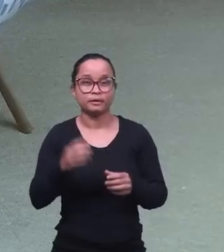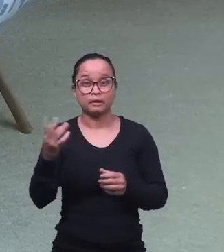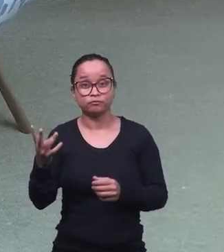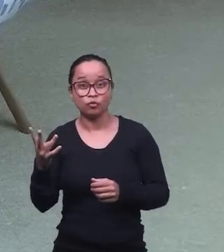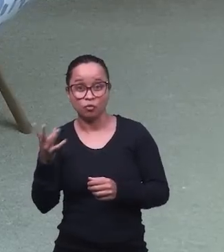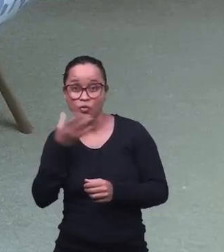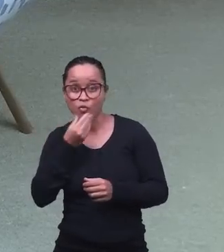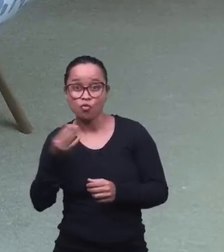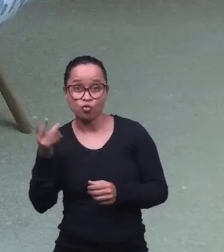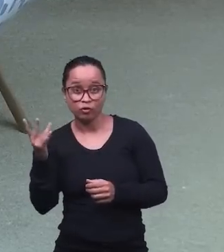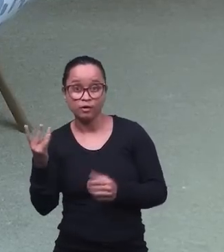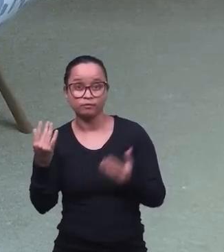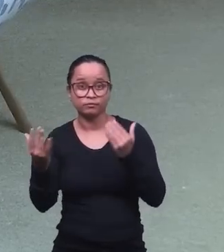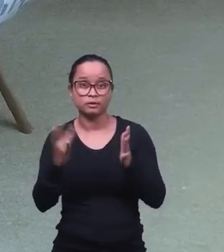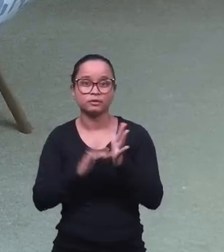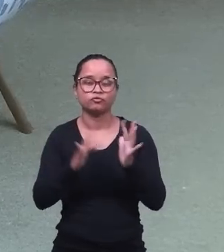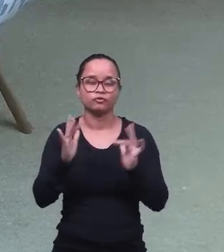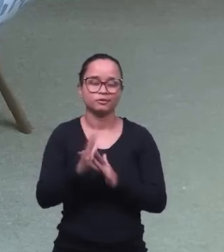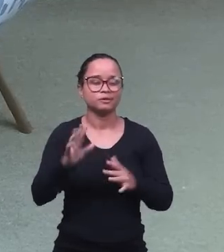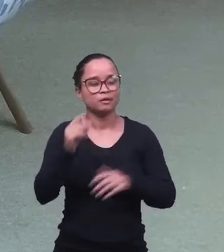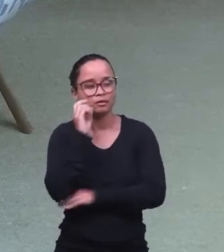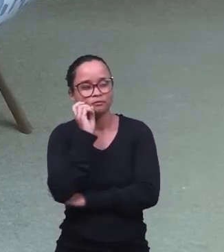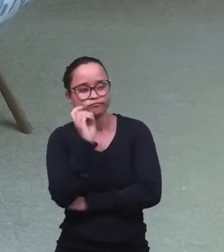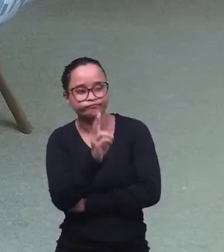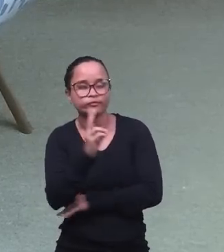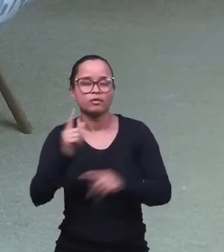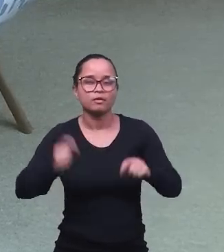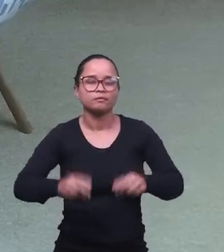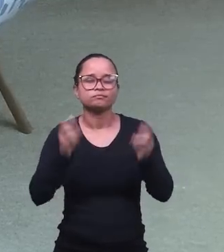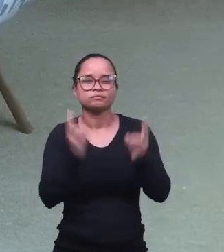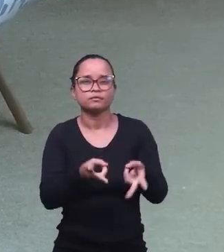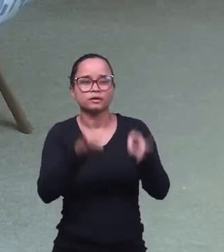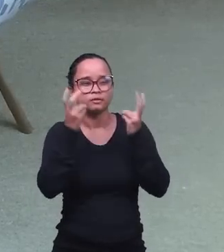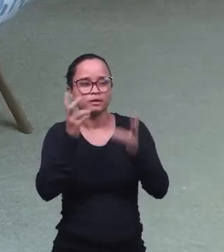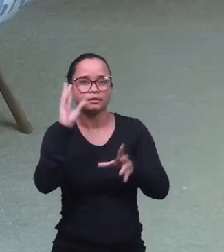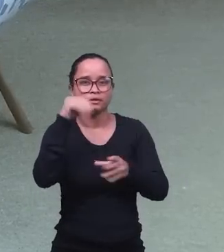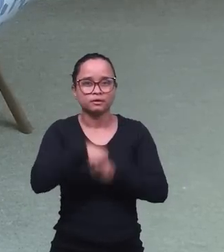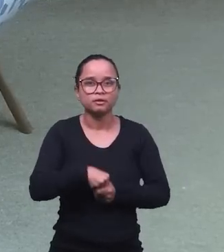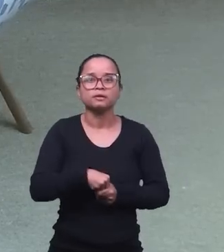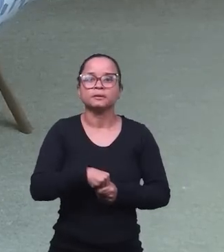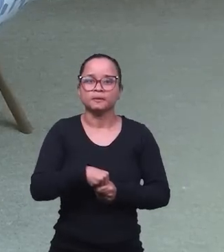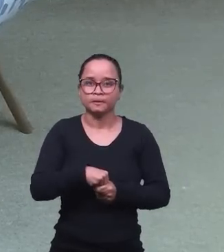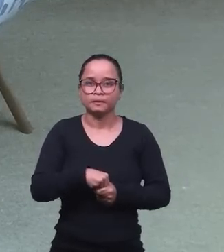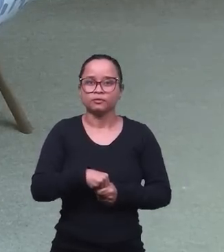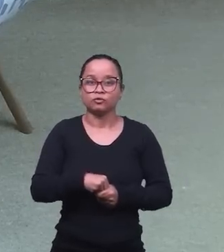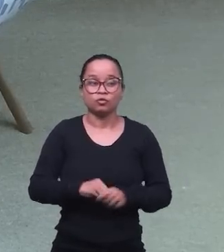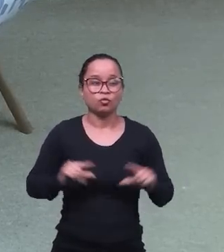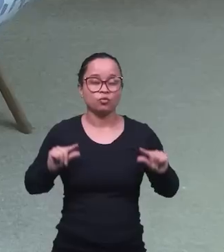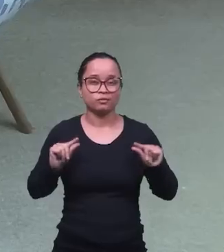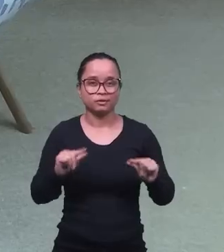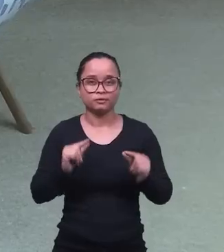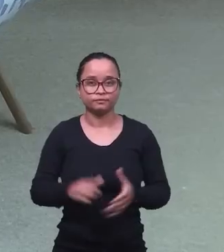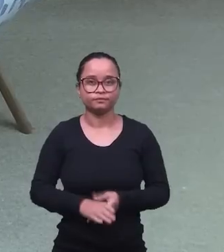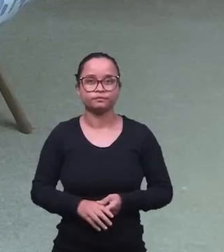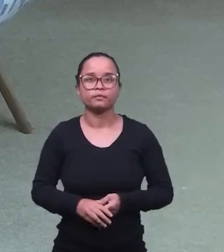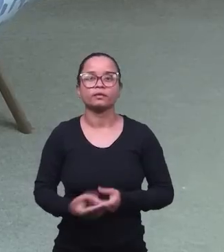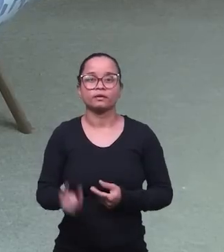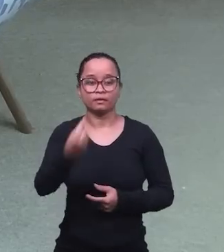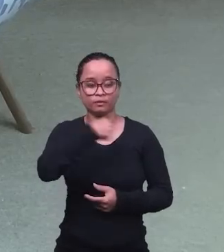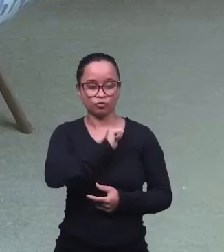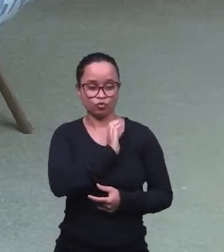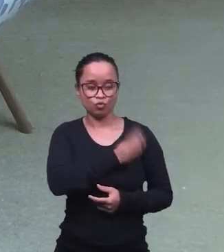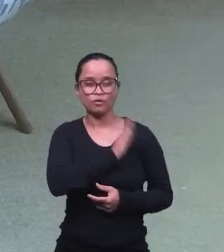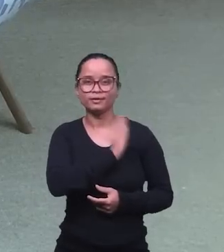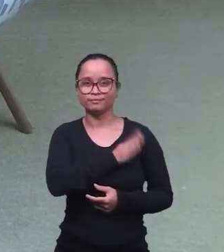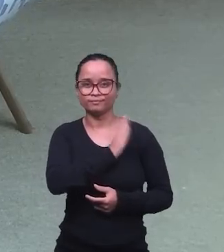esse olhar que alcança o que está dentro dela, o que está dentro, o que foi gerado dentro